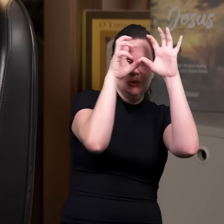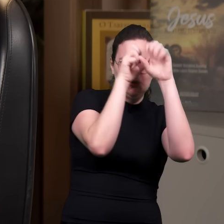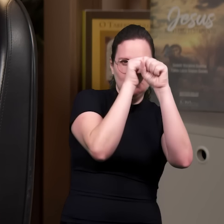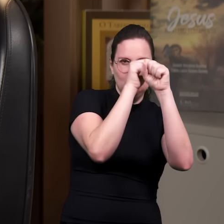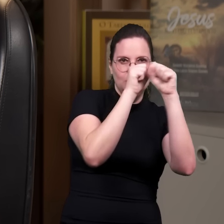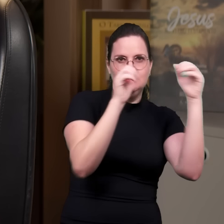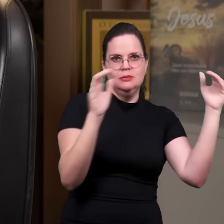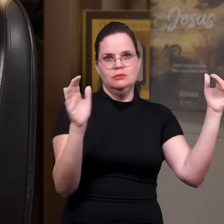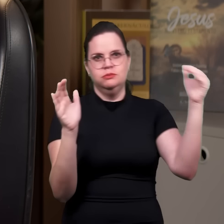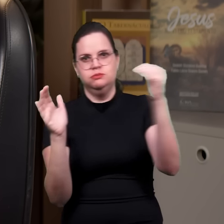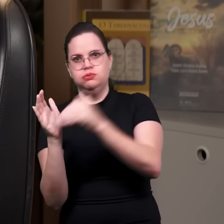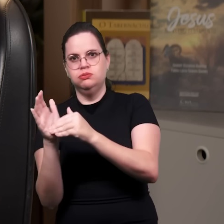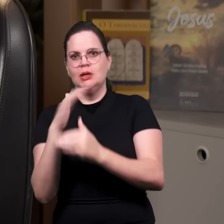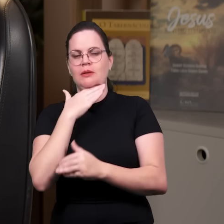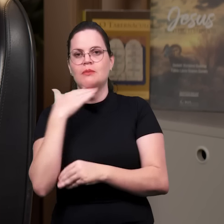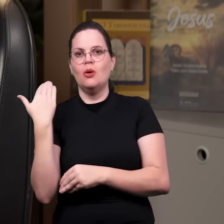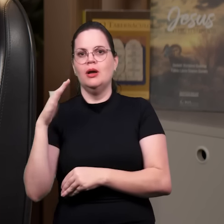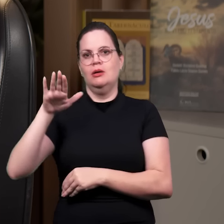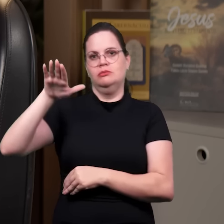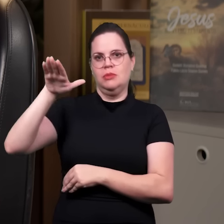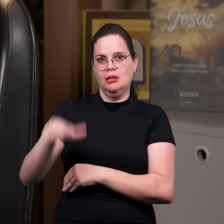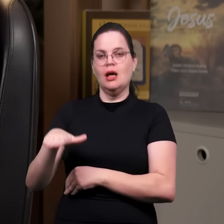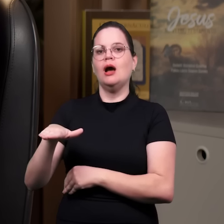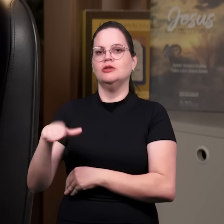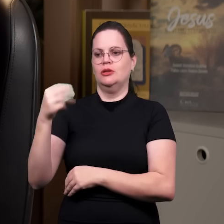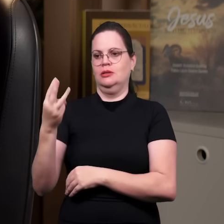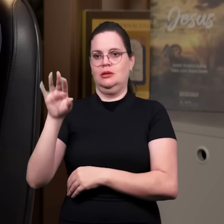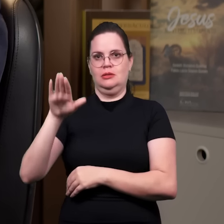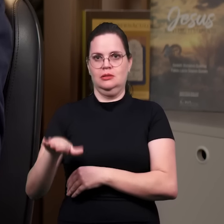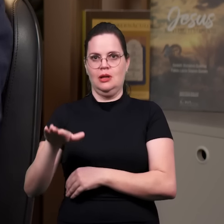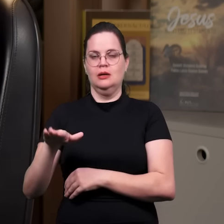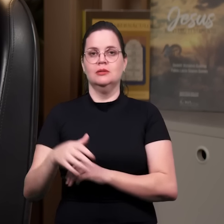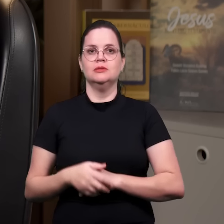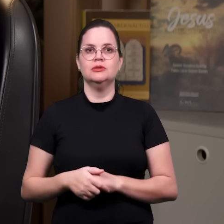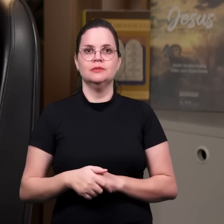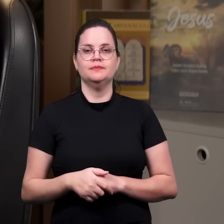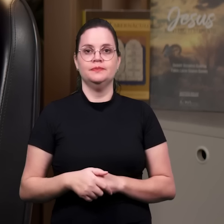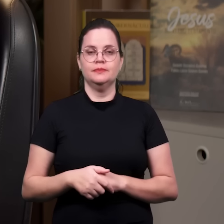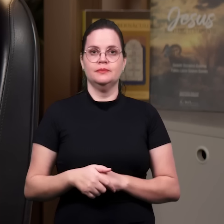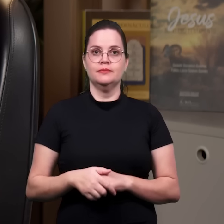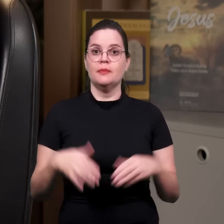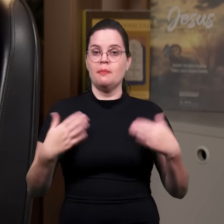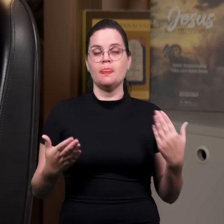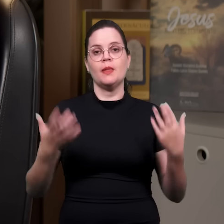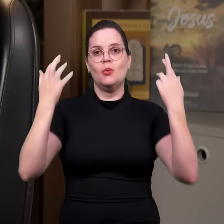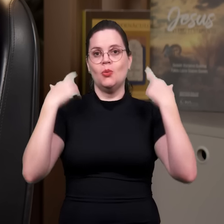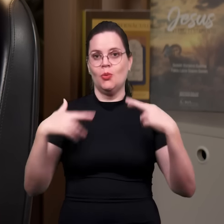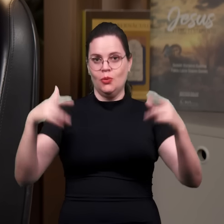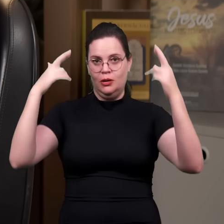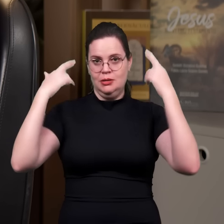manhã, mas ele morreu à tarde. Então, o cordeiro que o Senhor orientou para que